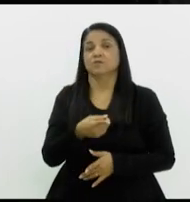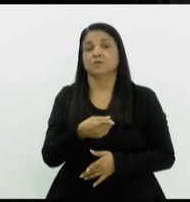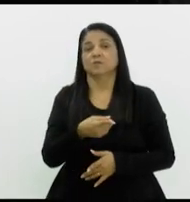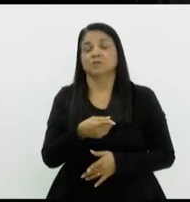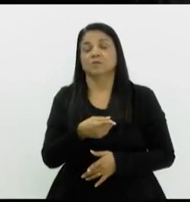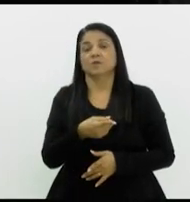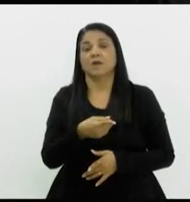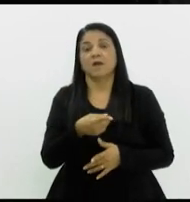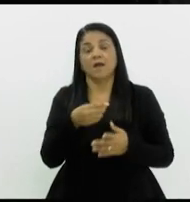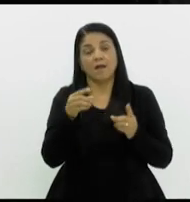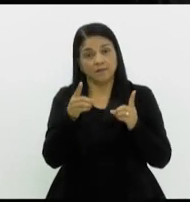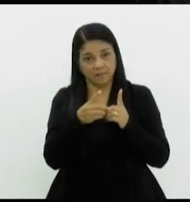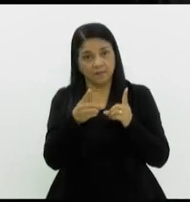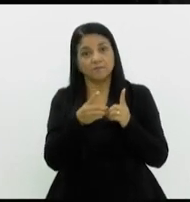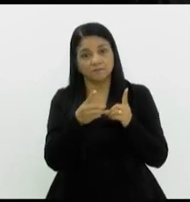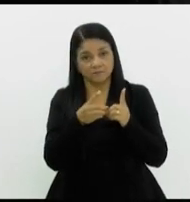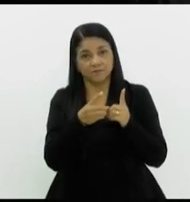atendidas,